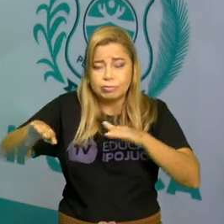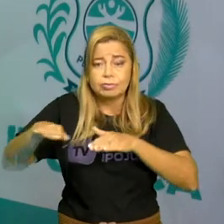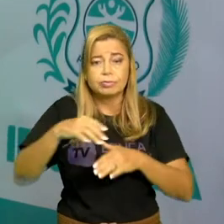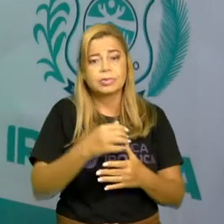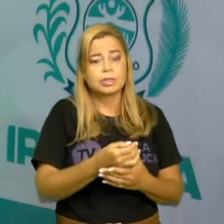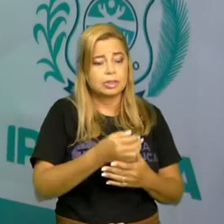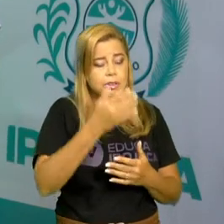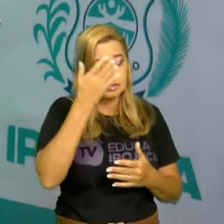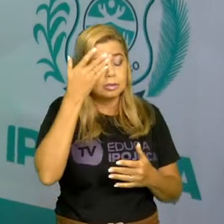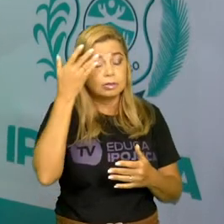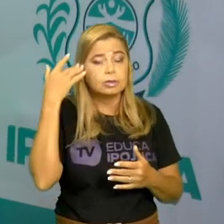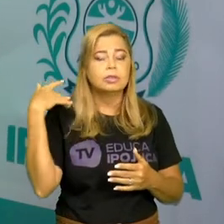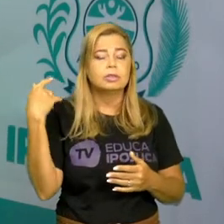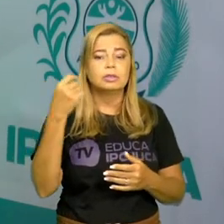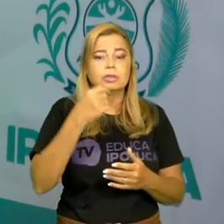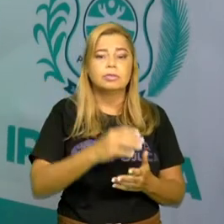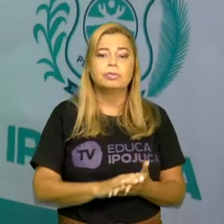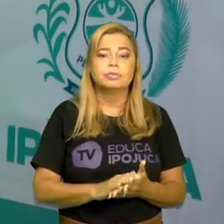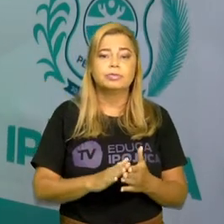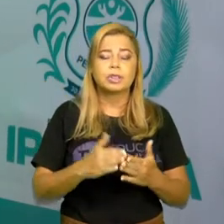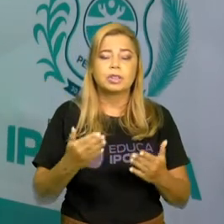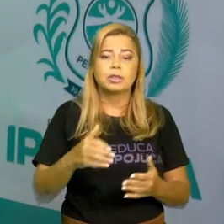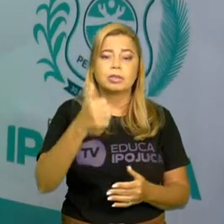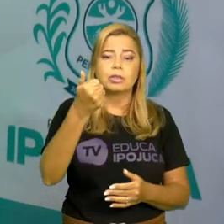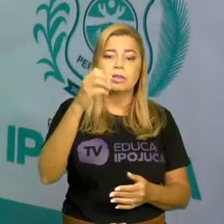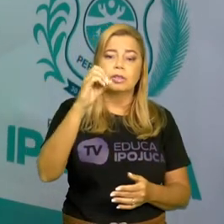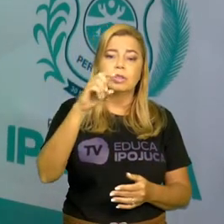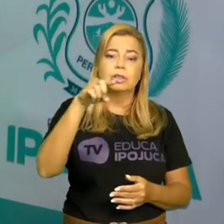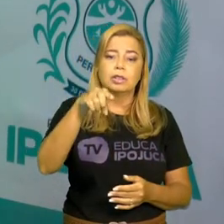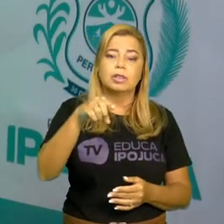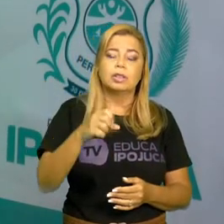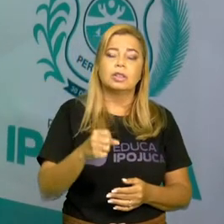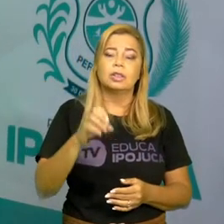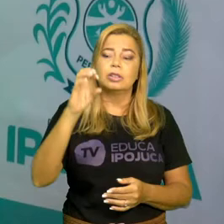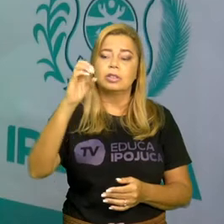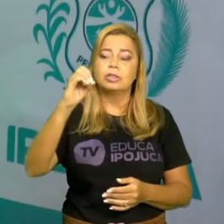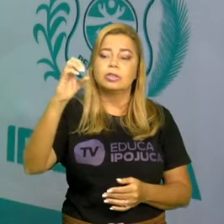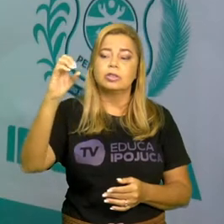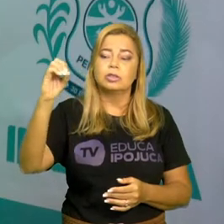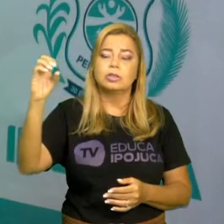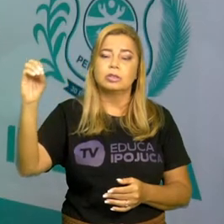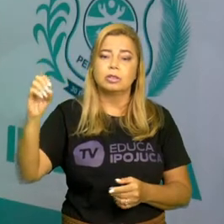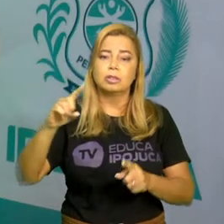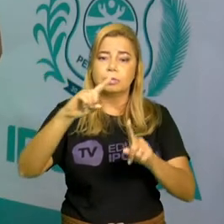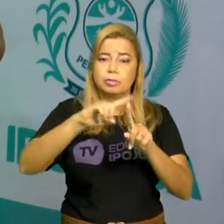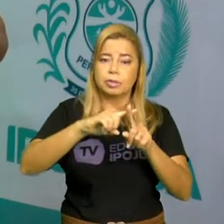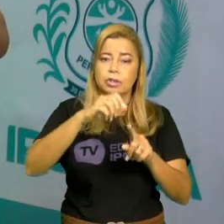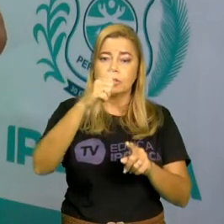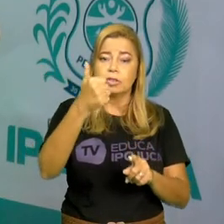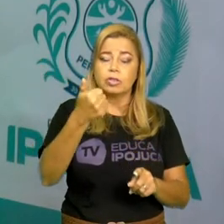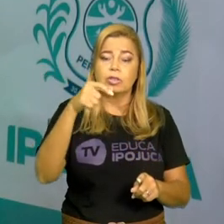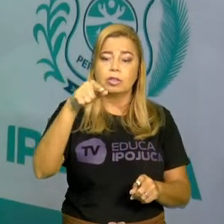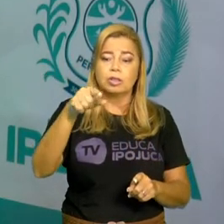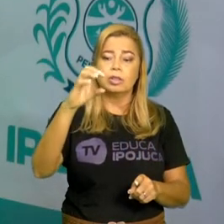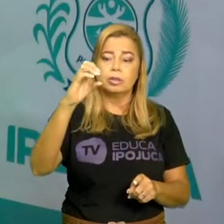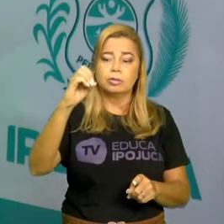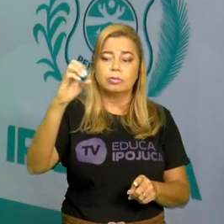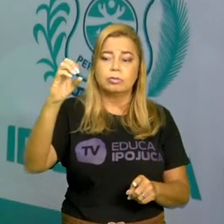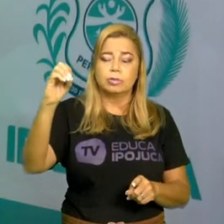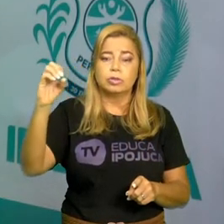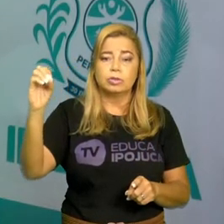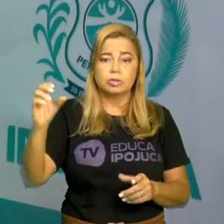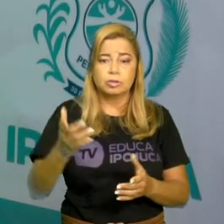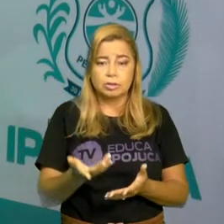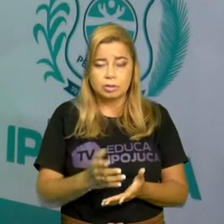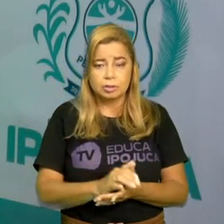com mais 1000 tem 11 mil com mais seu tenho 11 mil e cem com mais 90 eu